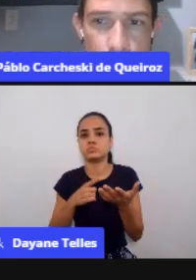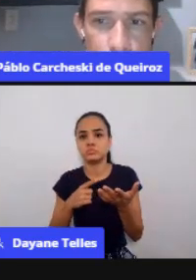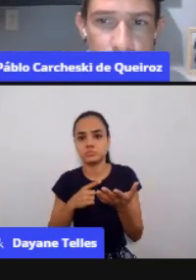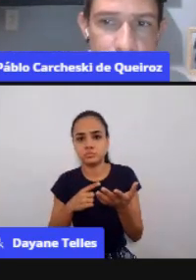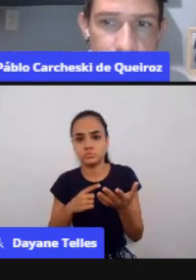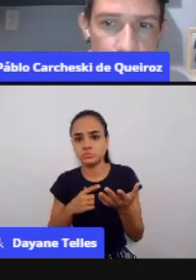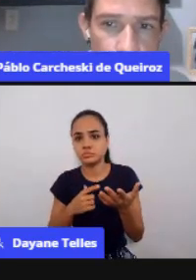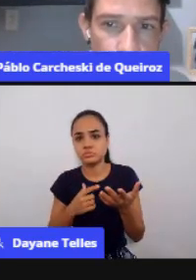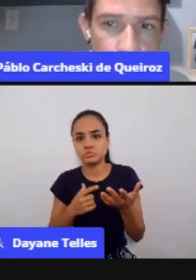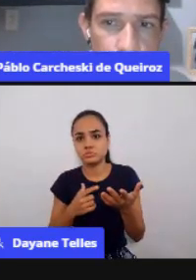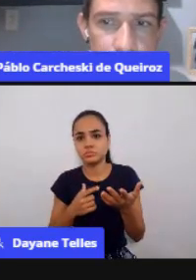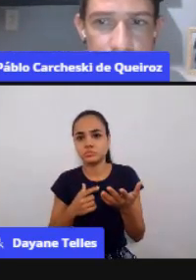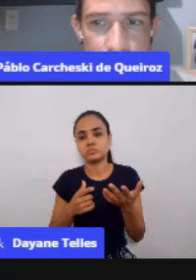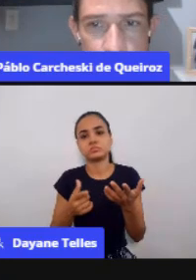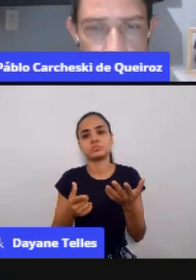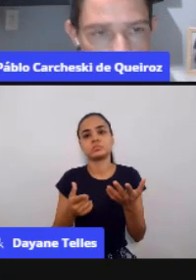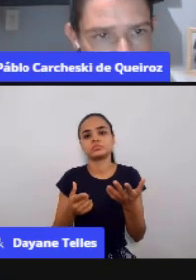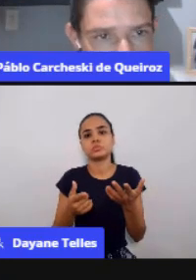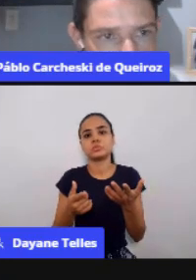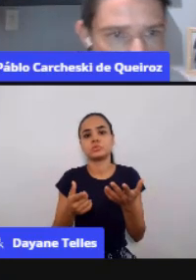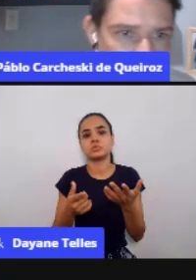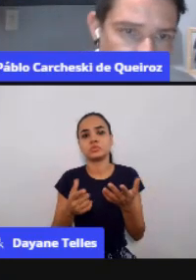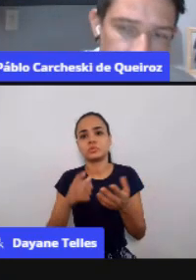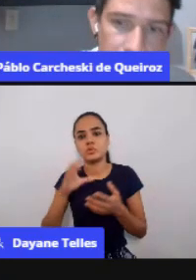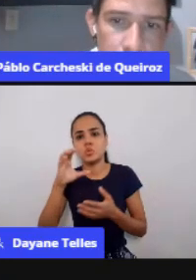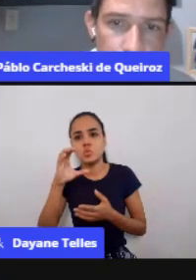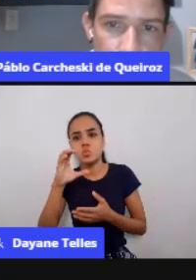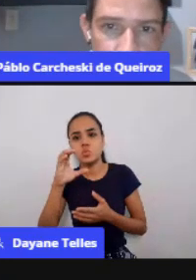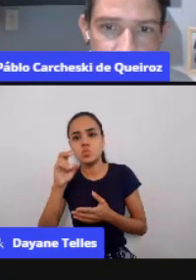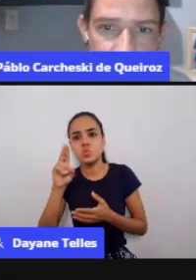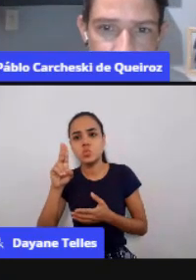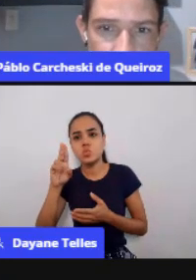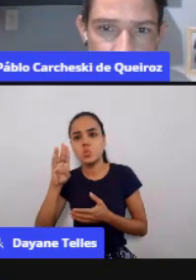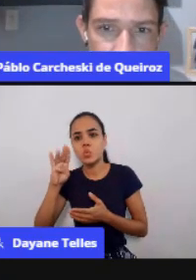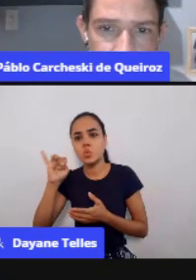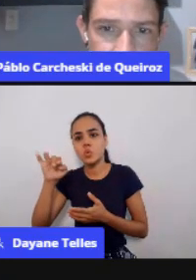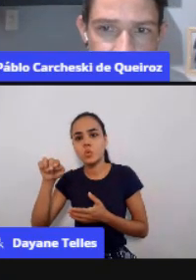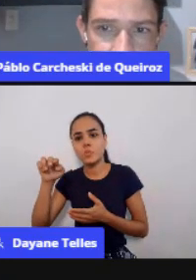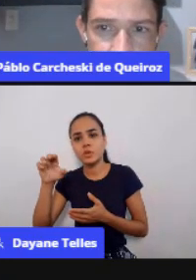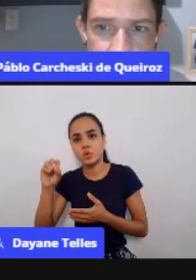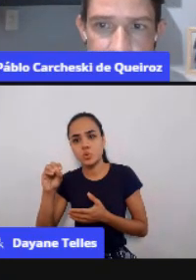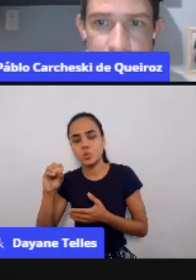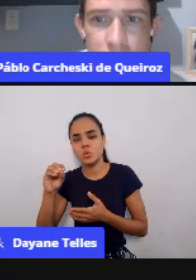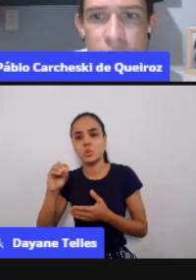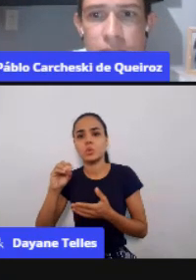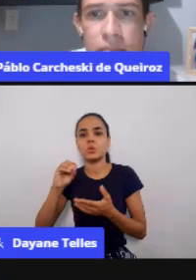metro cúbico, decímetro cúbico e centímetro cúbico. Tá? Próximo slide, por favor.